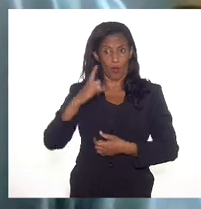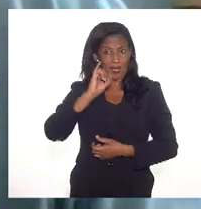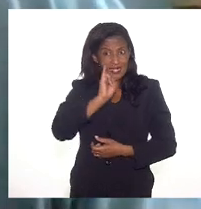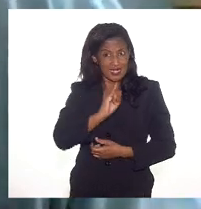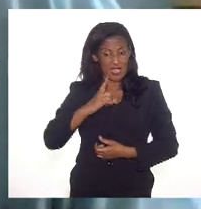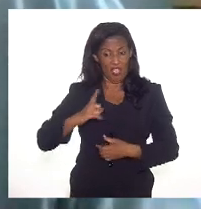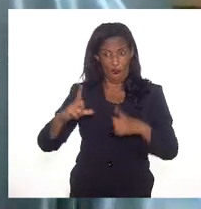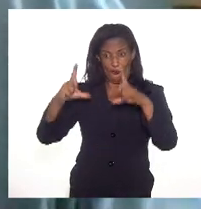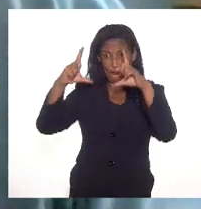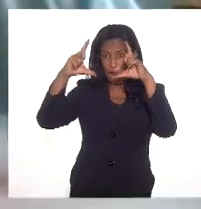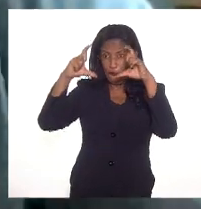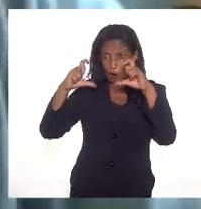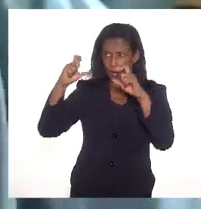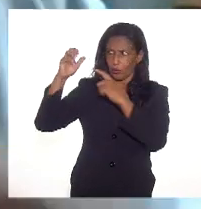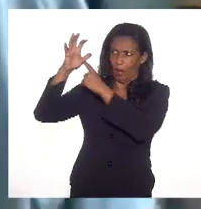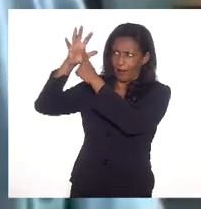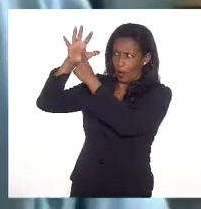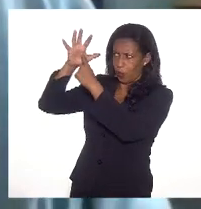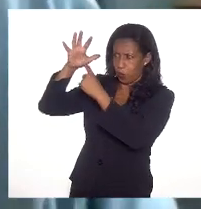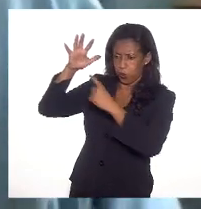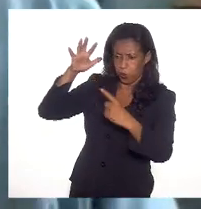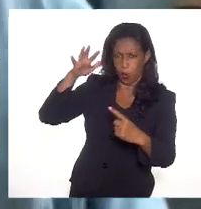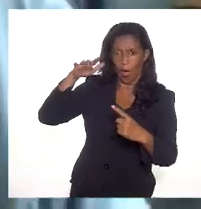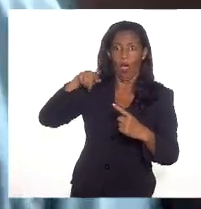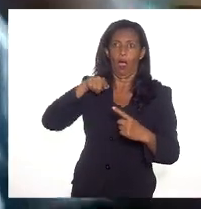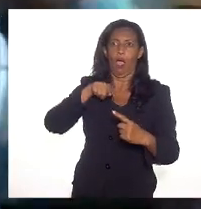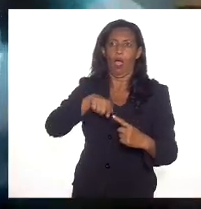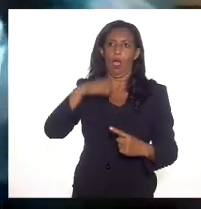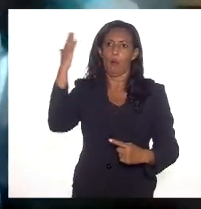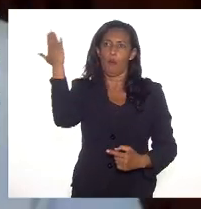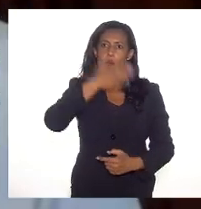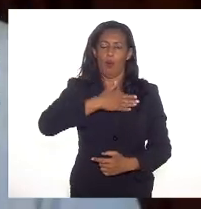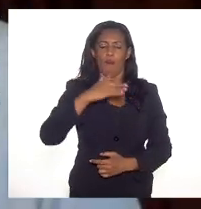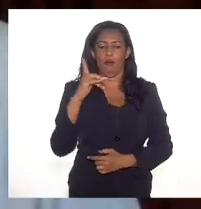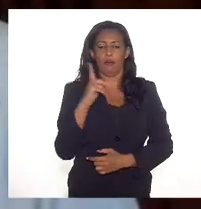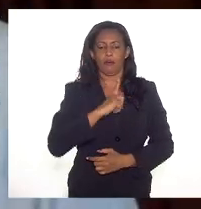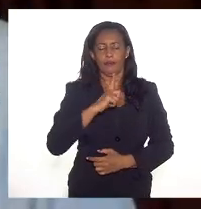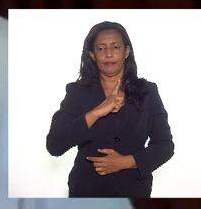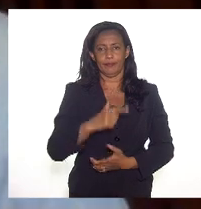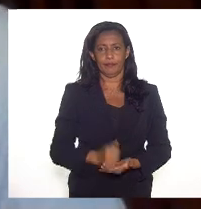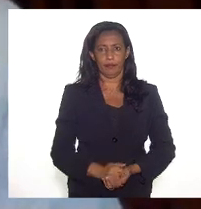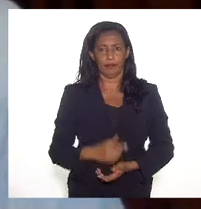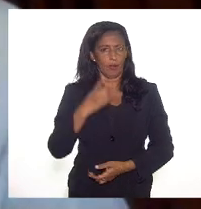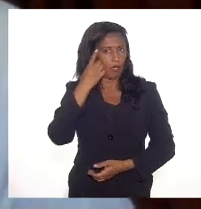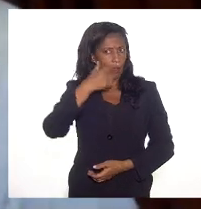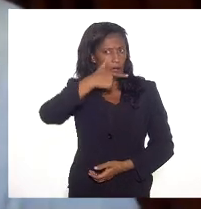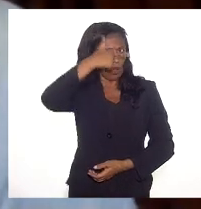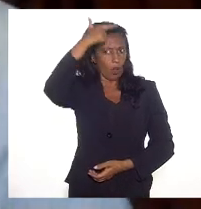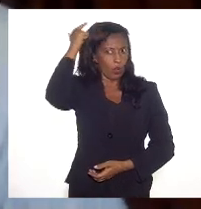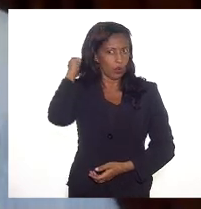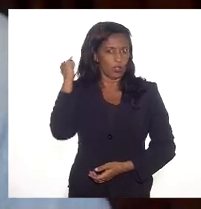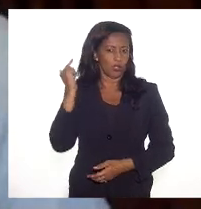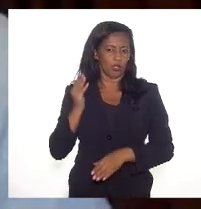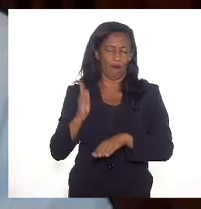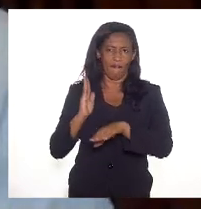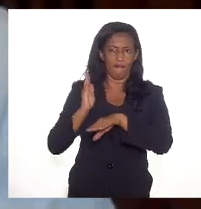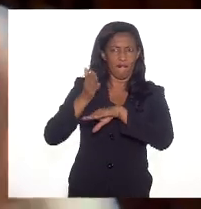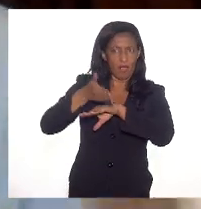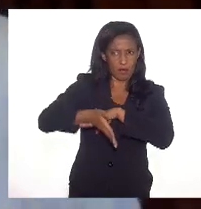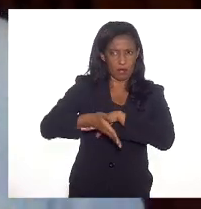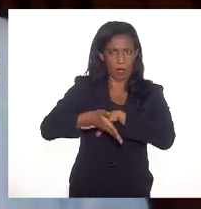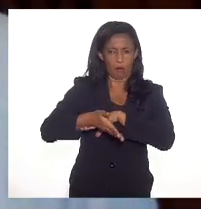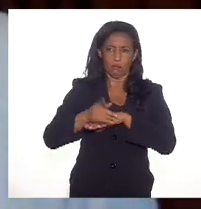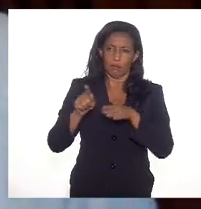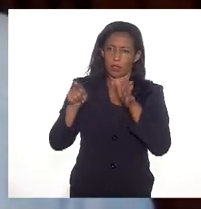Havendo a foto, você o deputado Luiz Paulo tem que ser punido. Viu, Mink? Deputado Luiz Paulo, ele vai adentrar na questão da forma, não tenho dúvida,